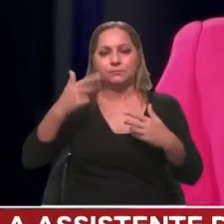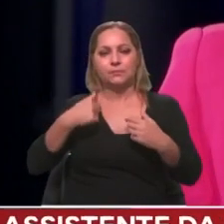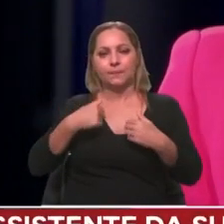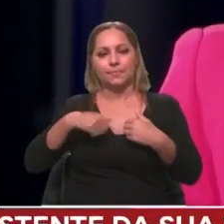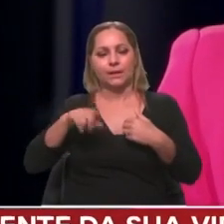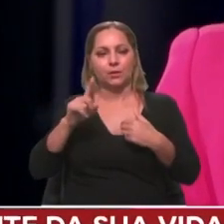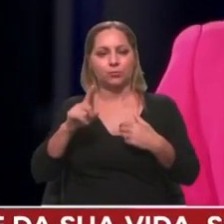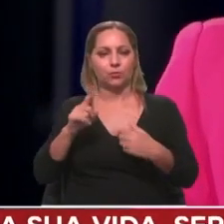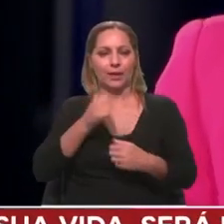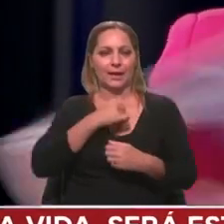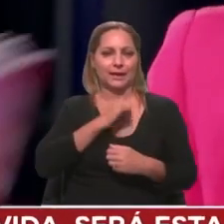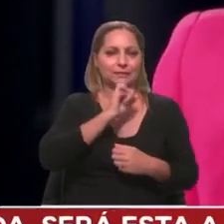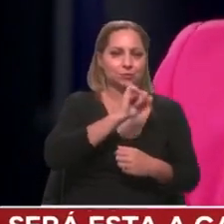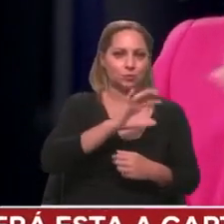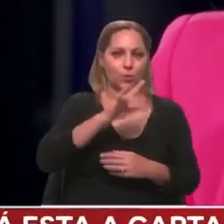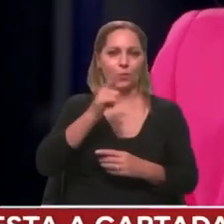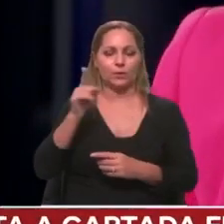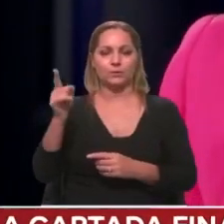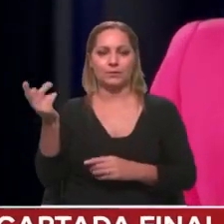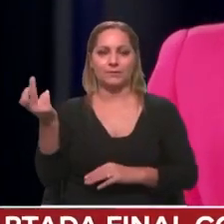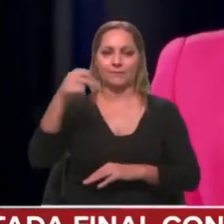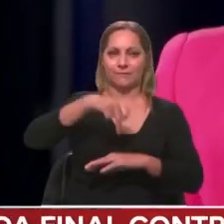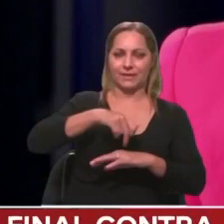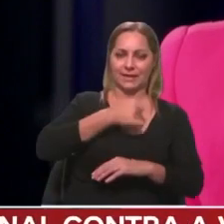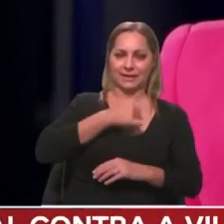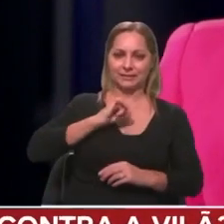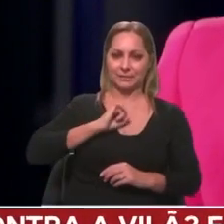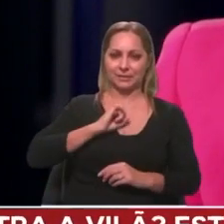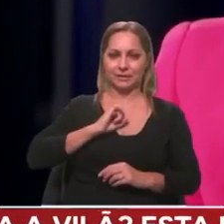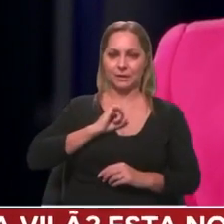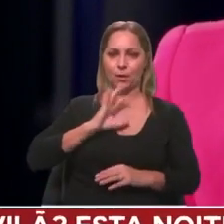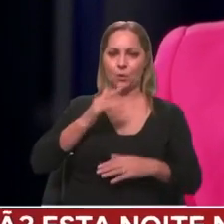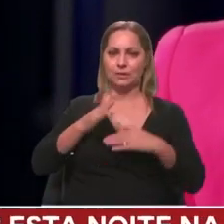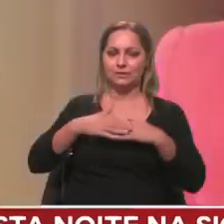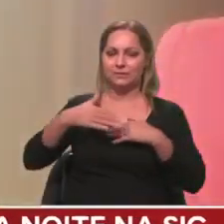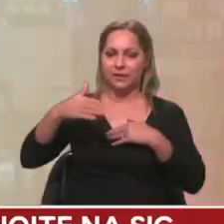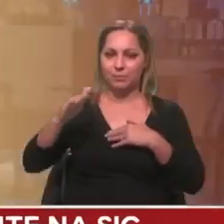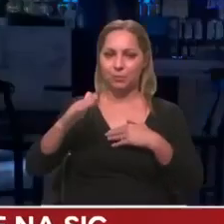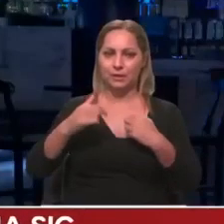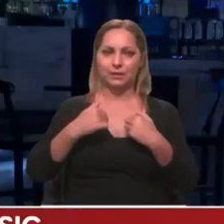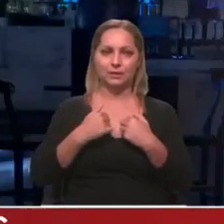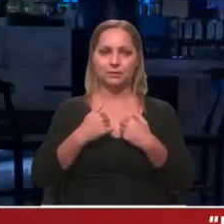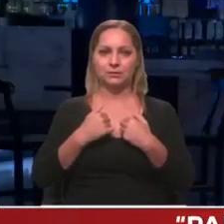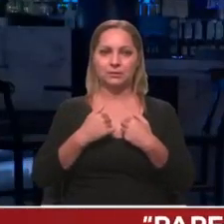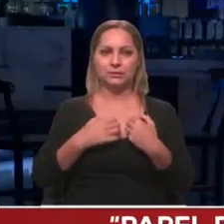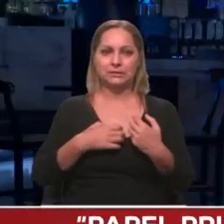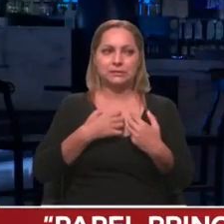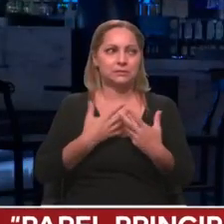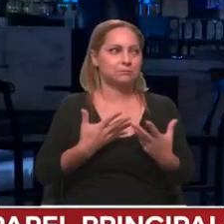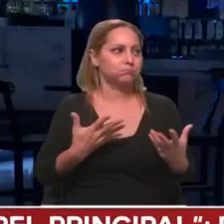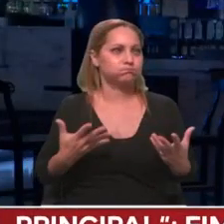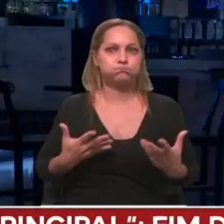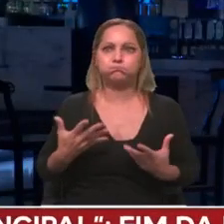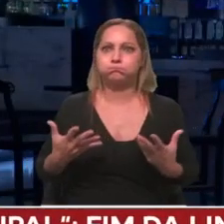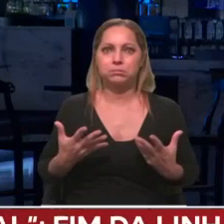quando eu vou à sua casa ou quando a Maria vem à minha casa, quando se vai embora, quando fico sem a Maria, sinto-me descalça, parece que